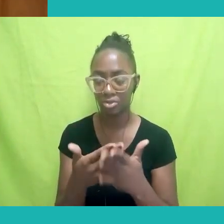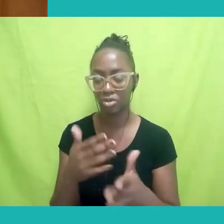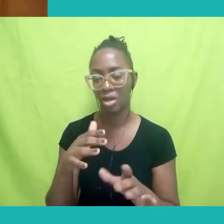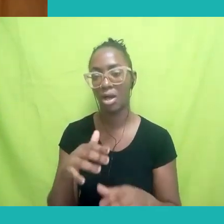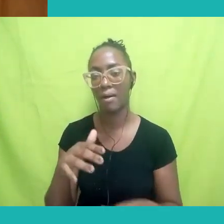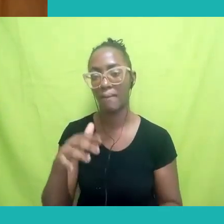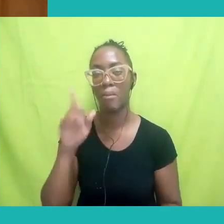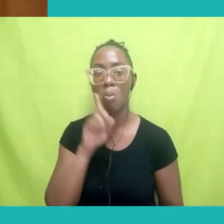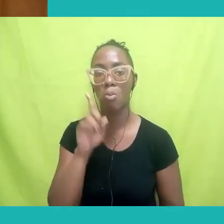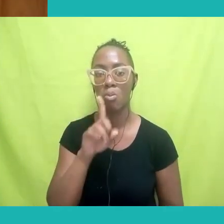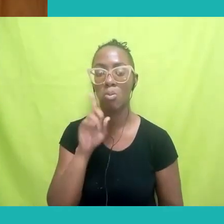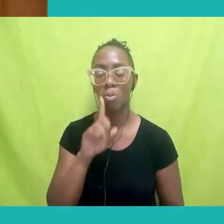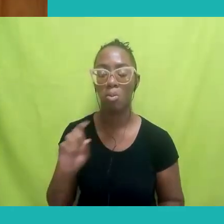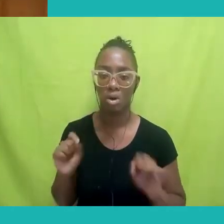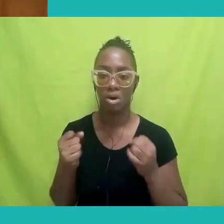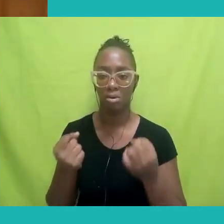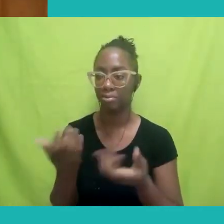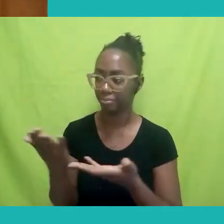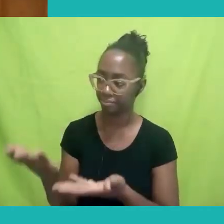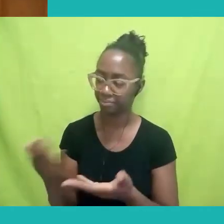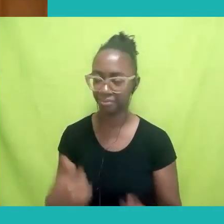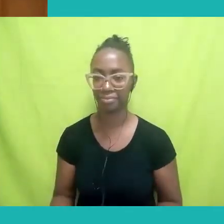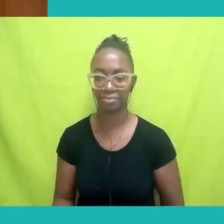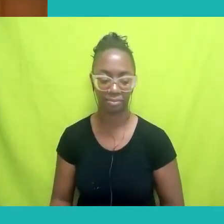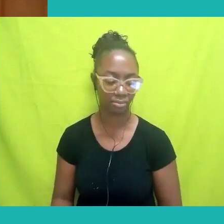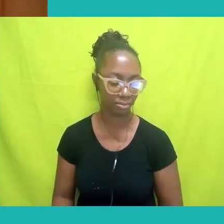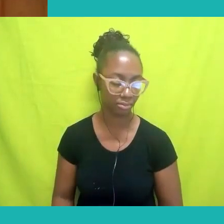Defesa. Está com a palavra, doutor Fabrício.